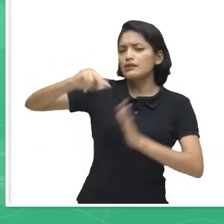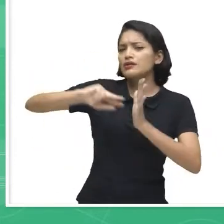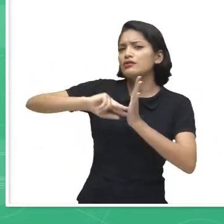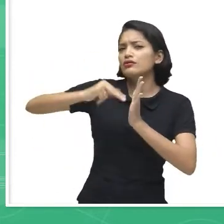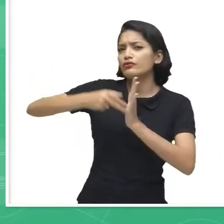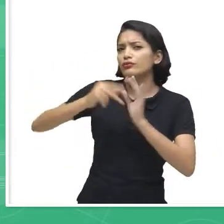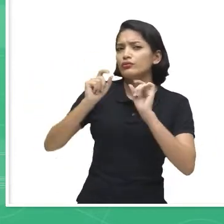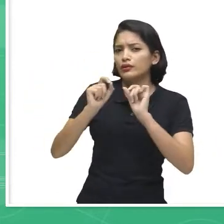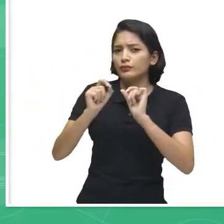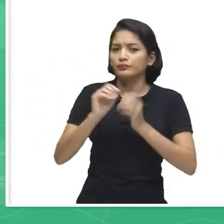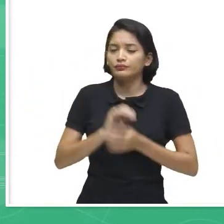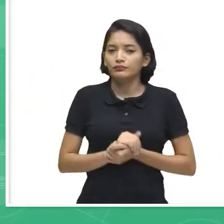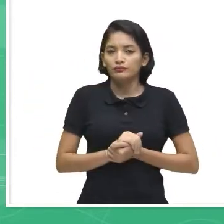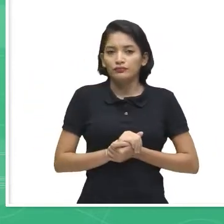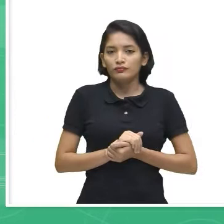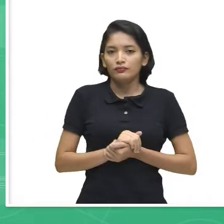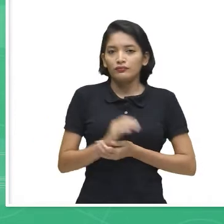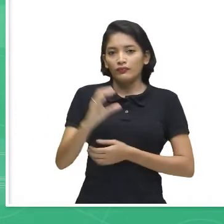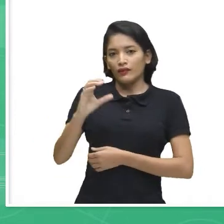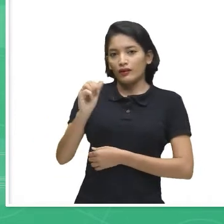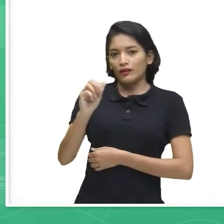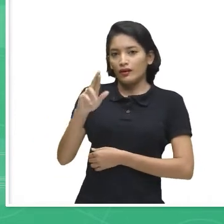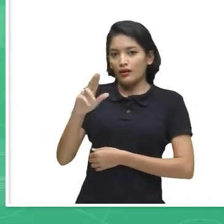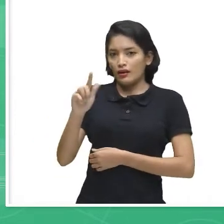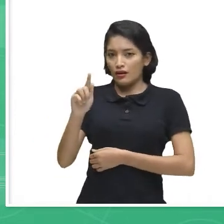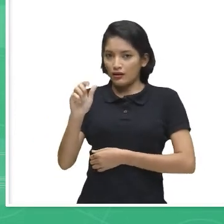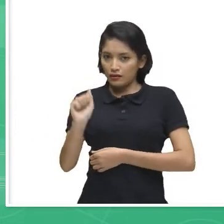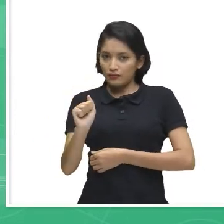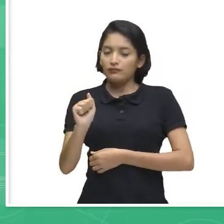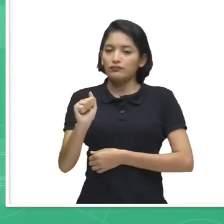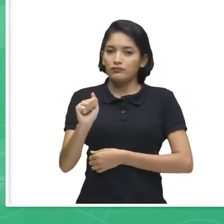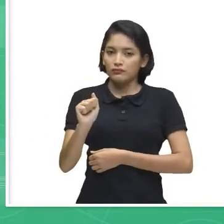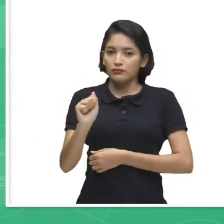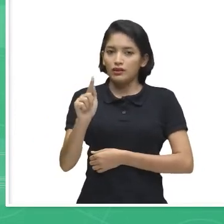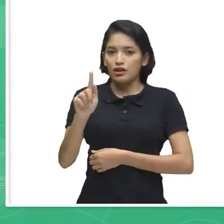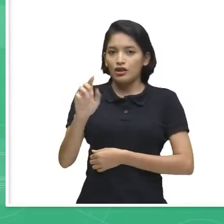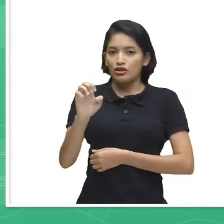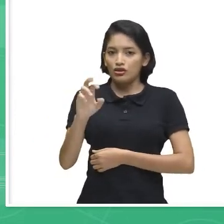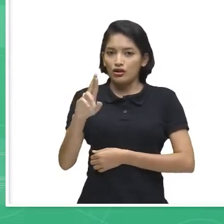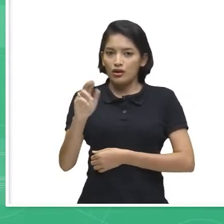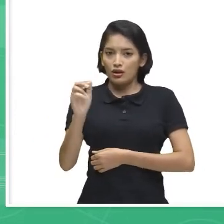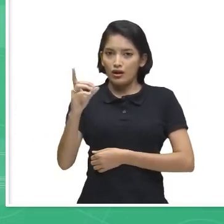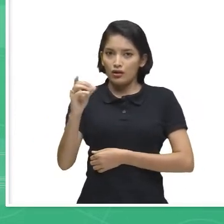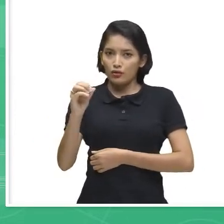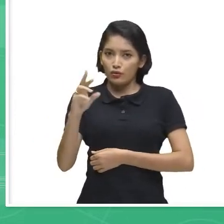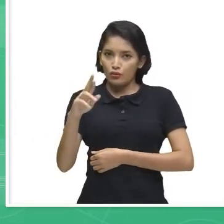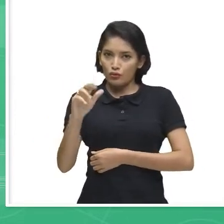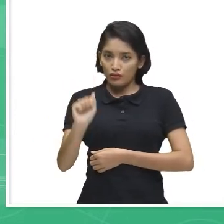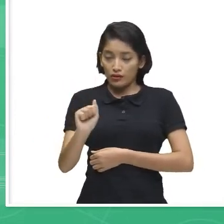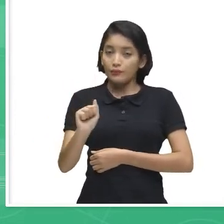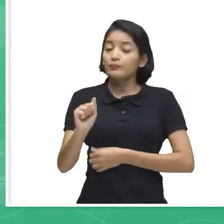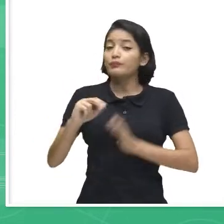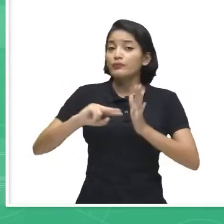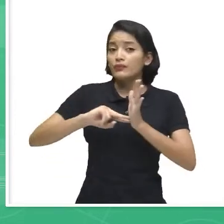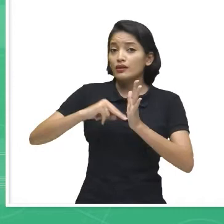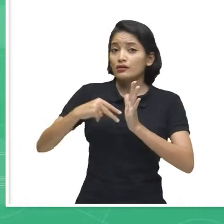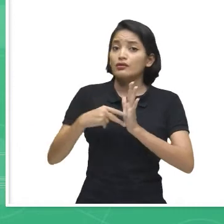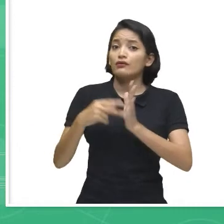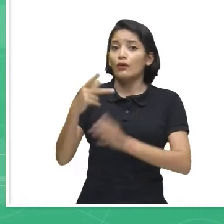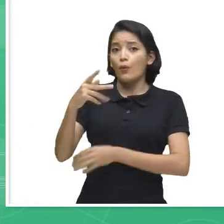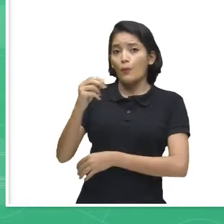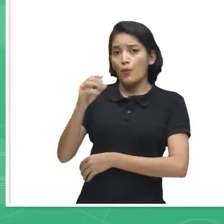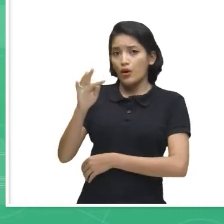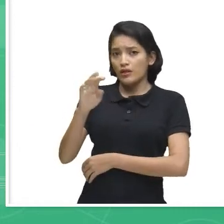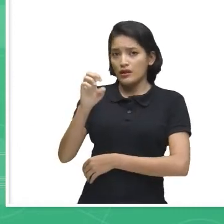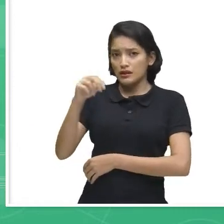normalmente de carga geradora, porque é ela que produz campo elétrico, ela que produz agora o nosso potencial elétrico, tá certo?